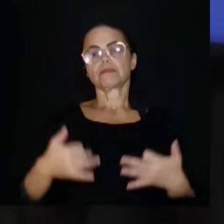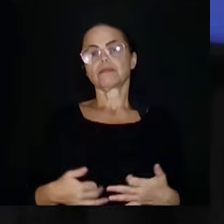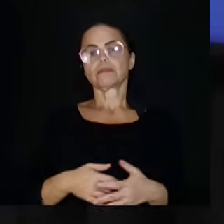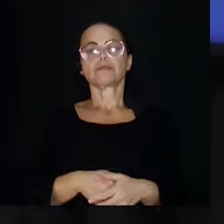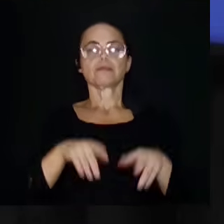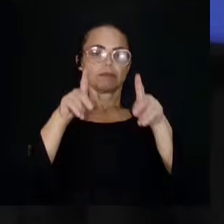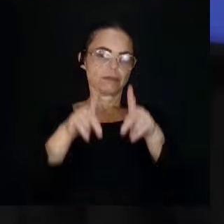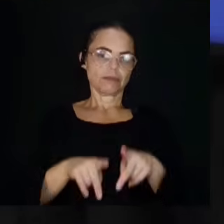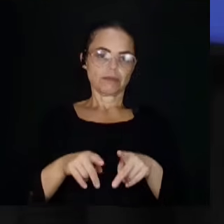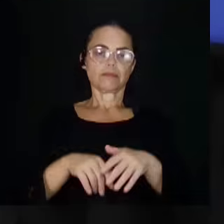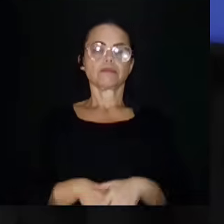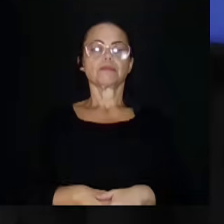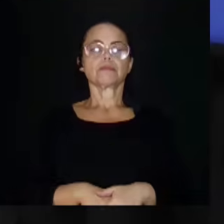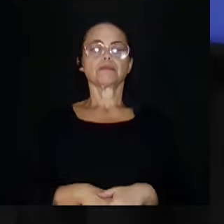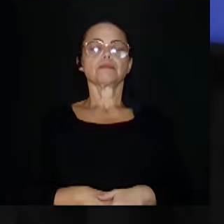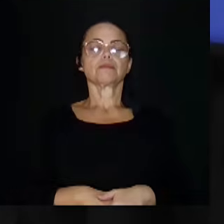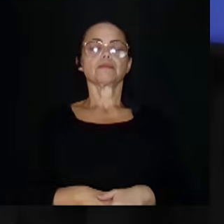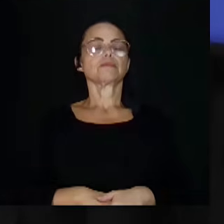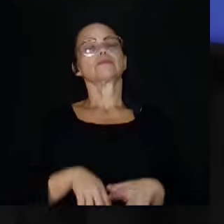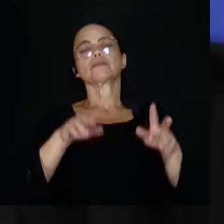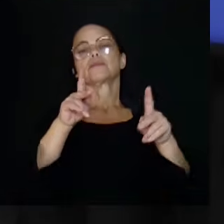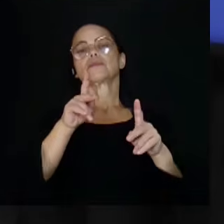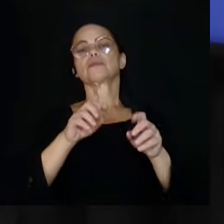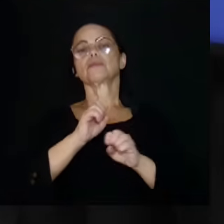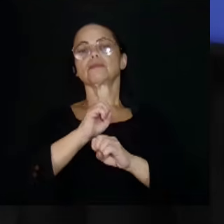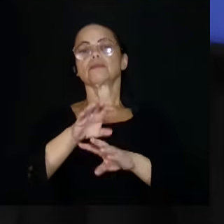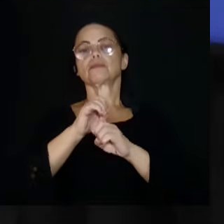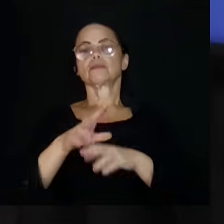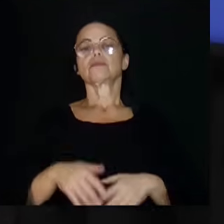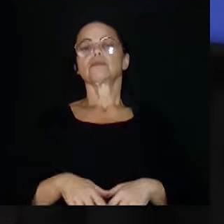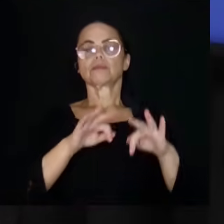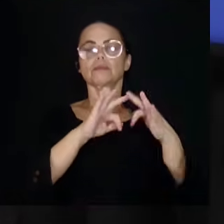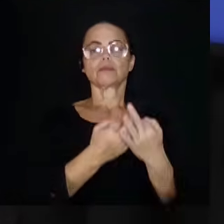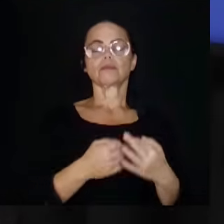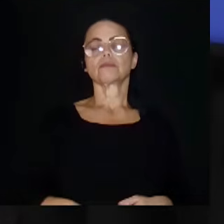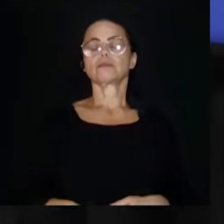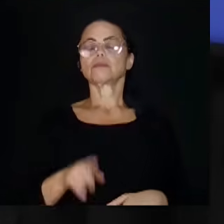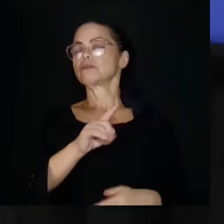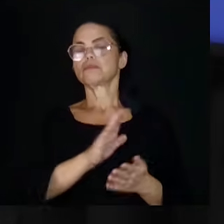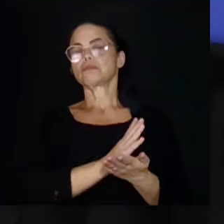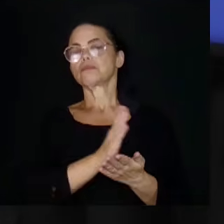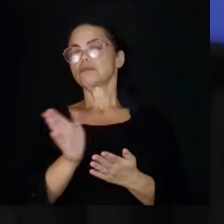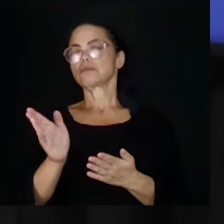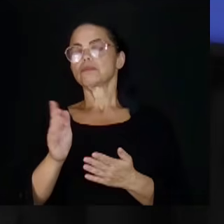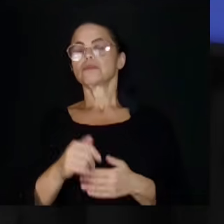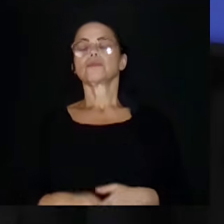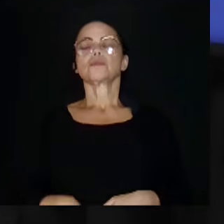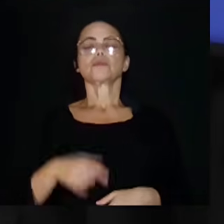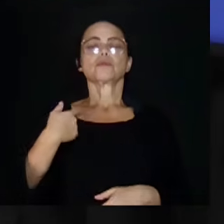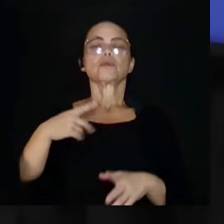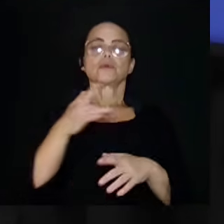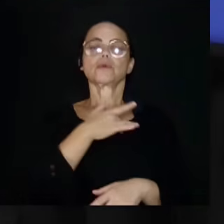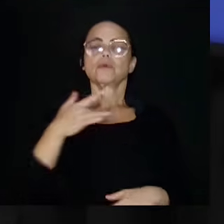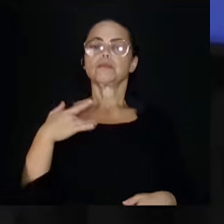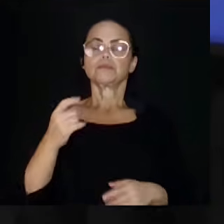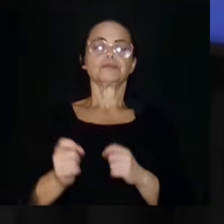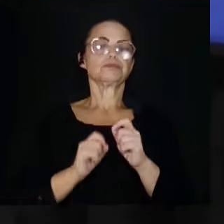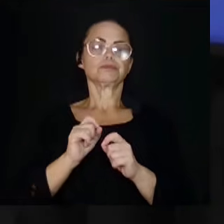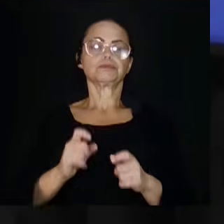da educação e você enveredou para a saúde. O que te fez escolher esse caminho? O que me fez, na